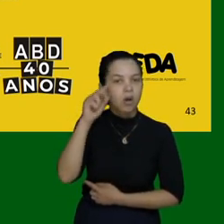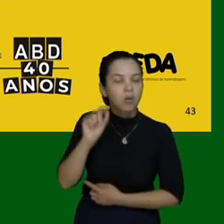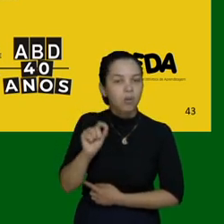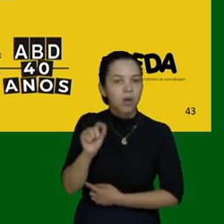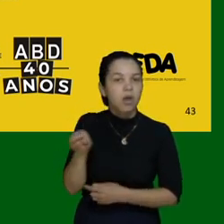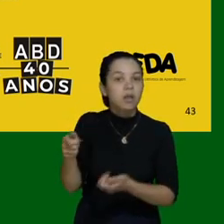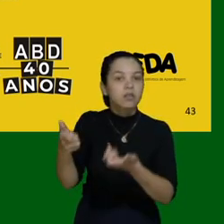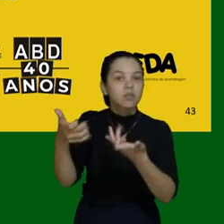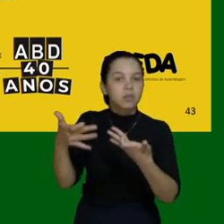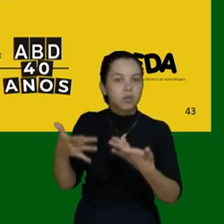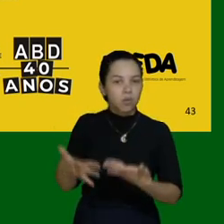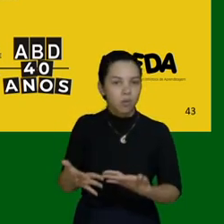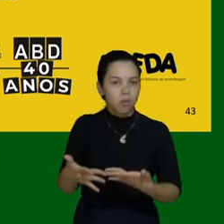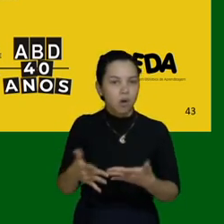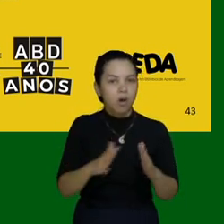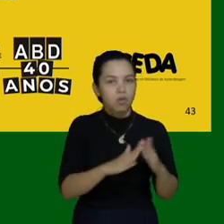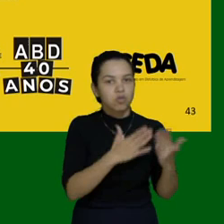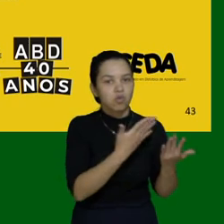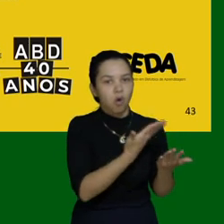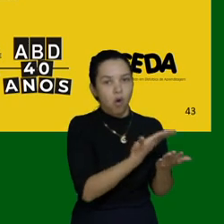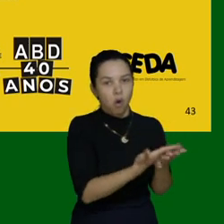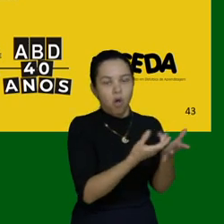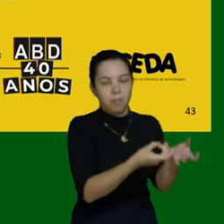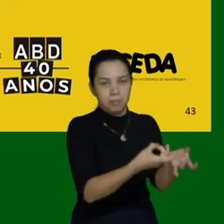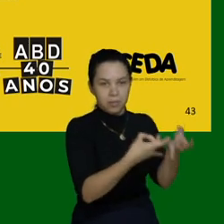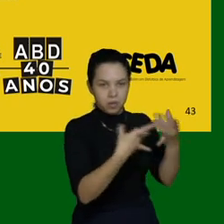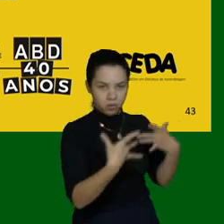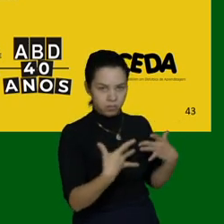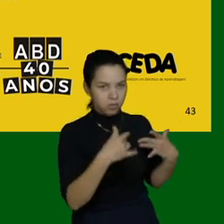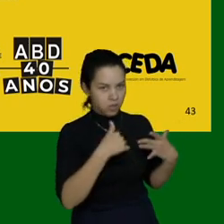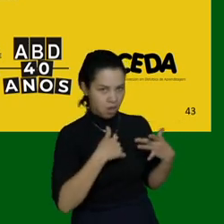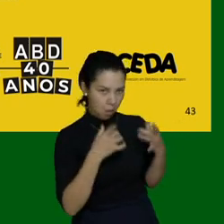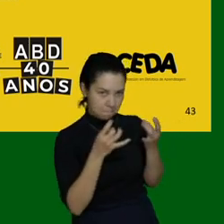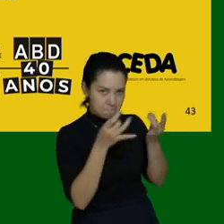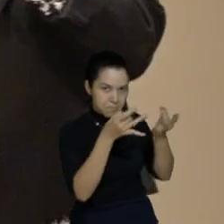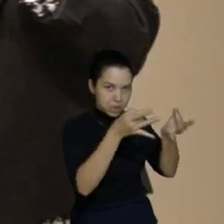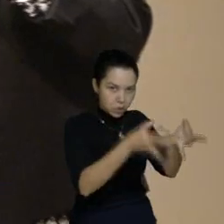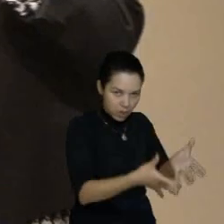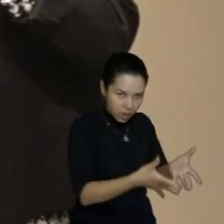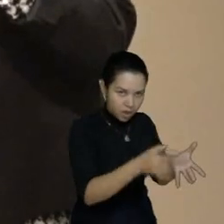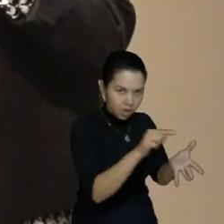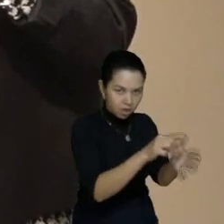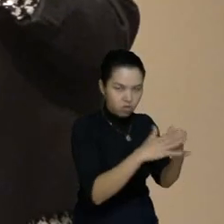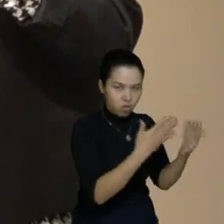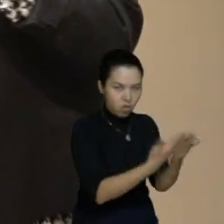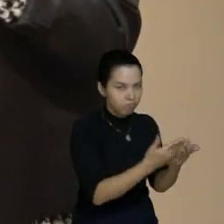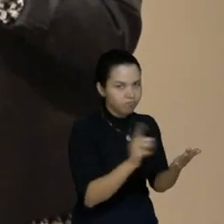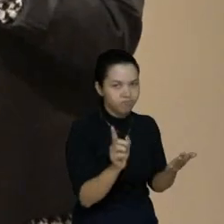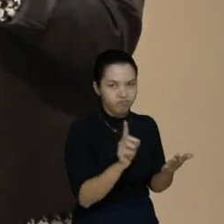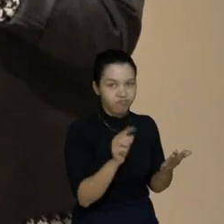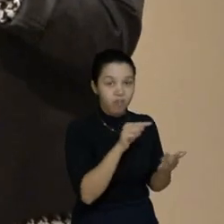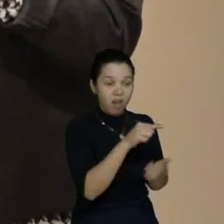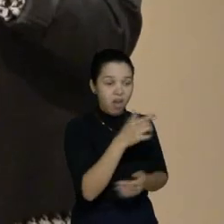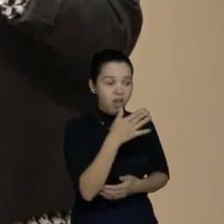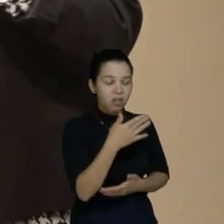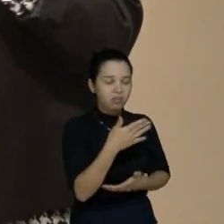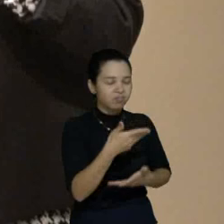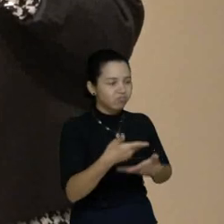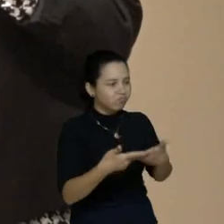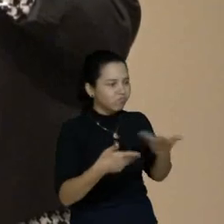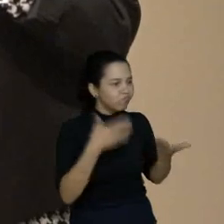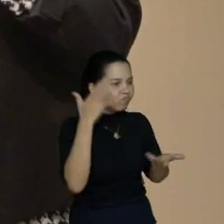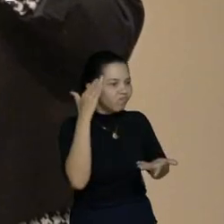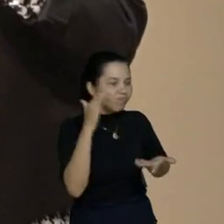assim a escola me abandonou não fui eu que abandonei a escola a escola não me entendia então ele tinha